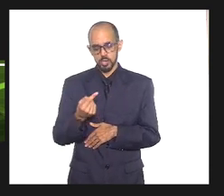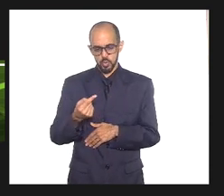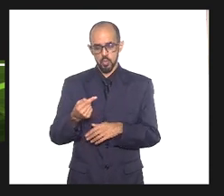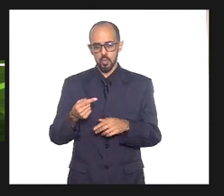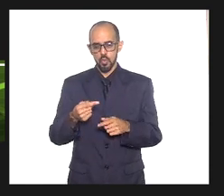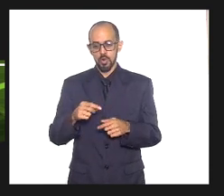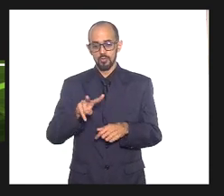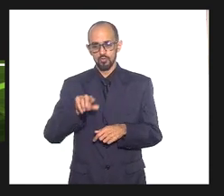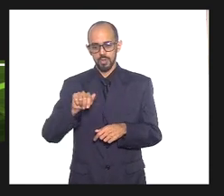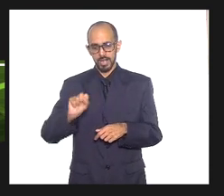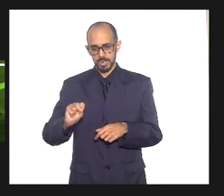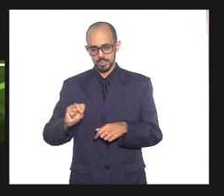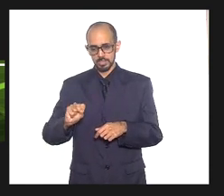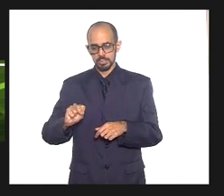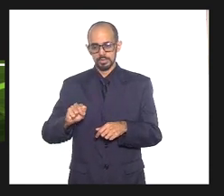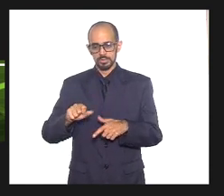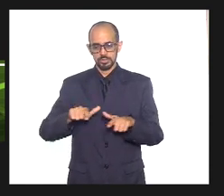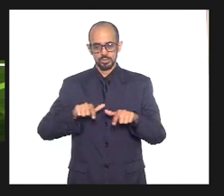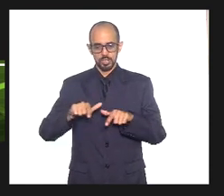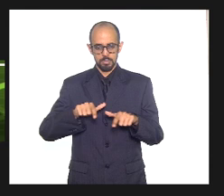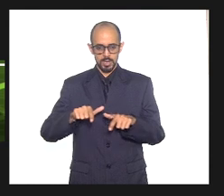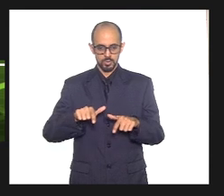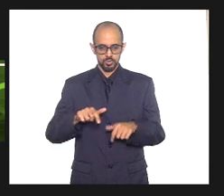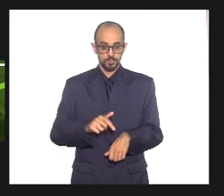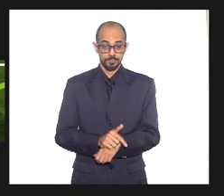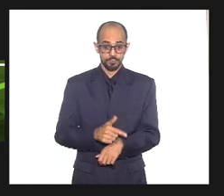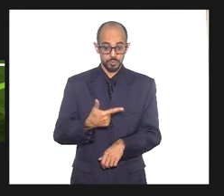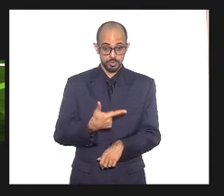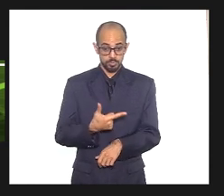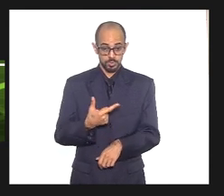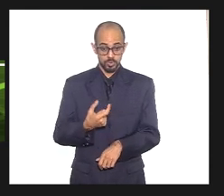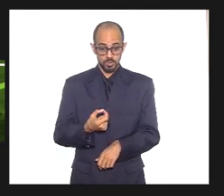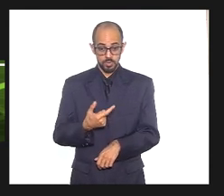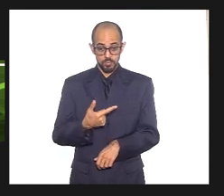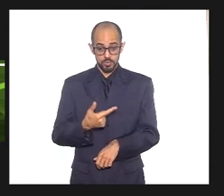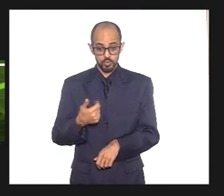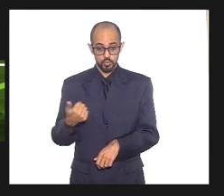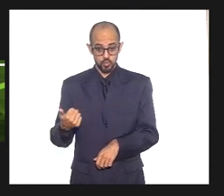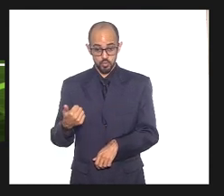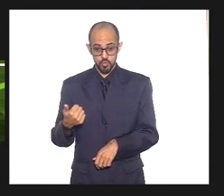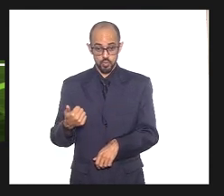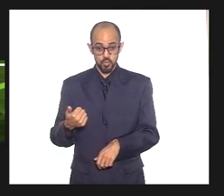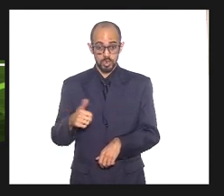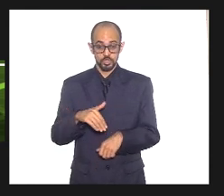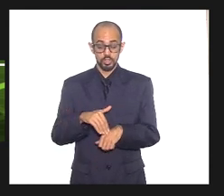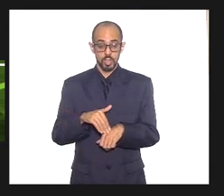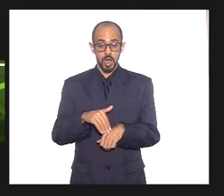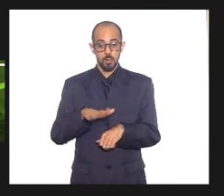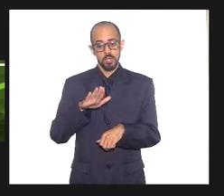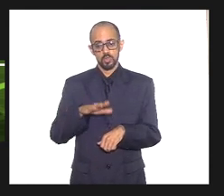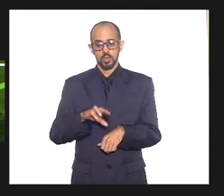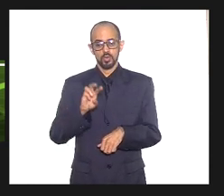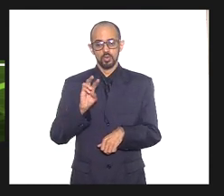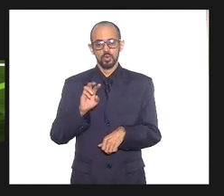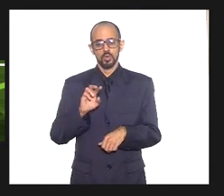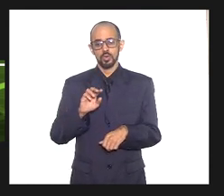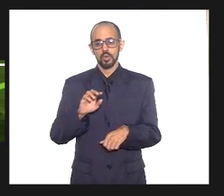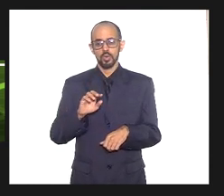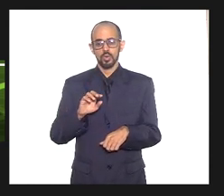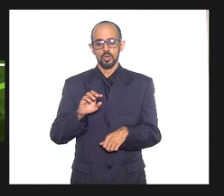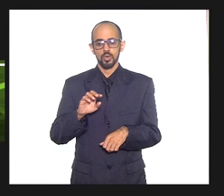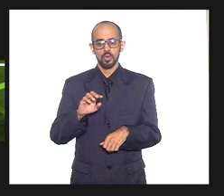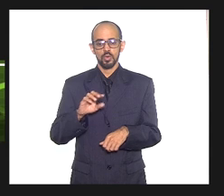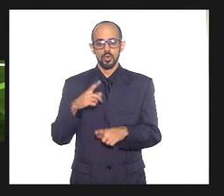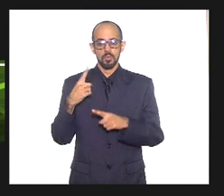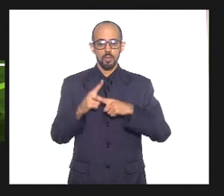em 2021, isso em 2020, né? Em 2021, nós passamos a ter aí um